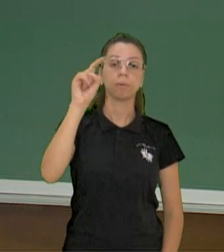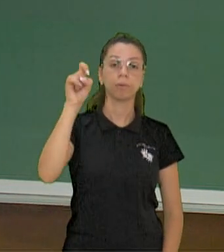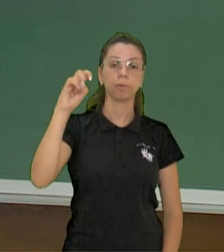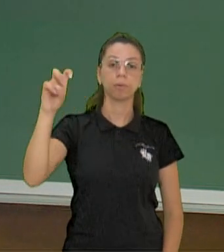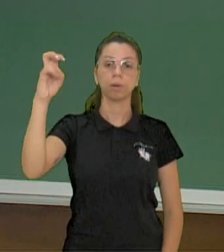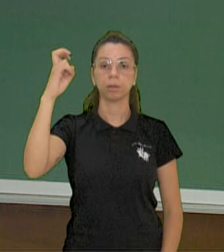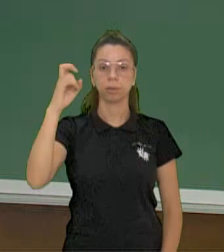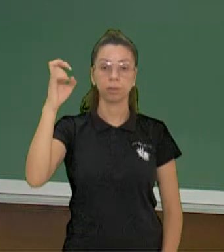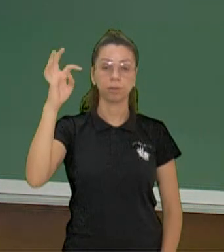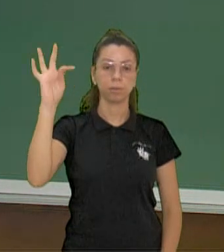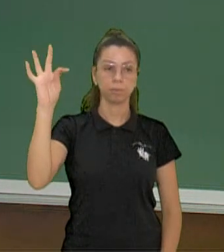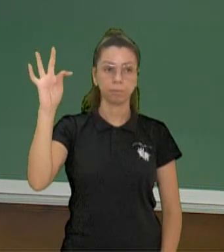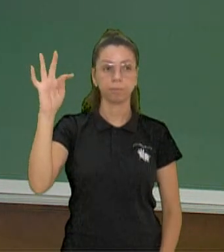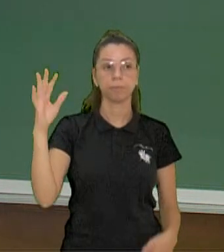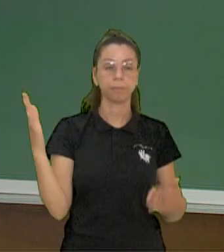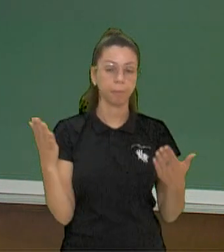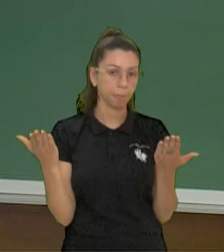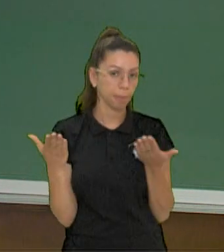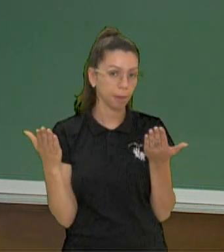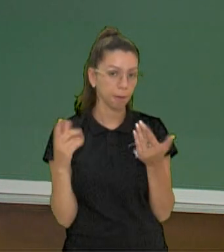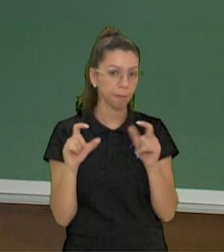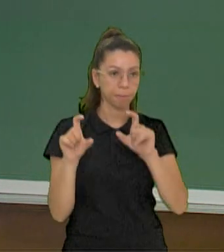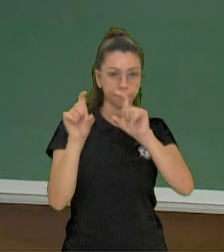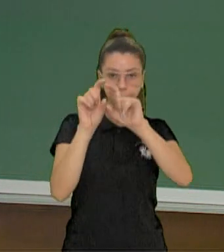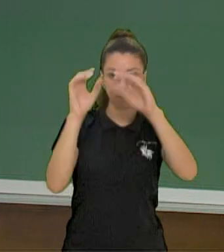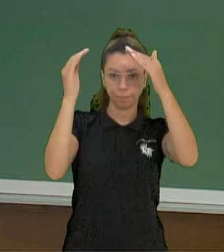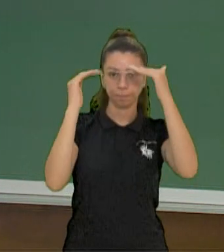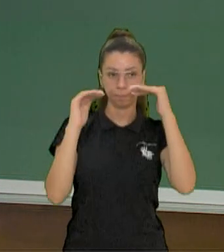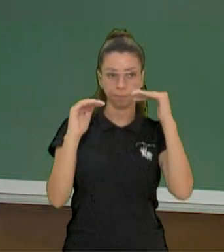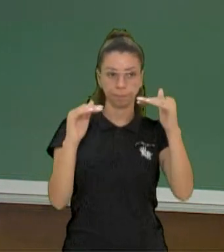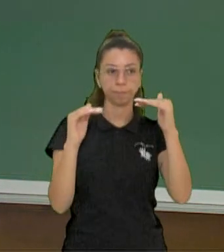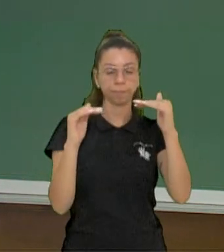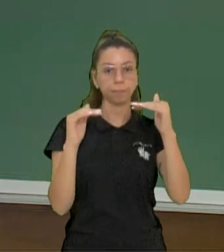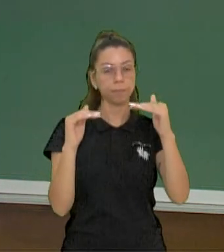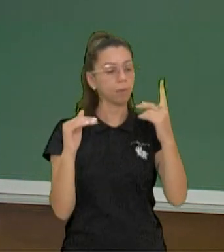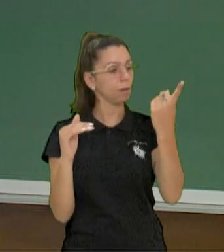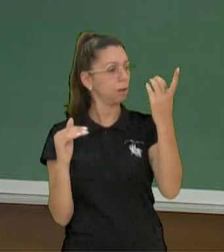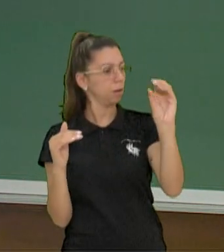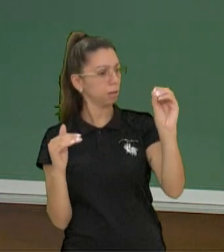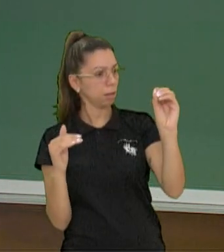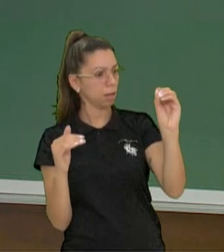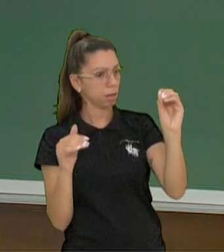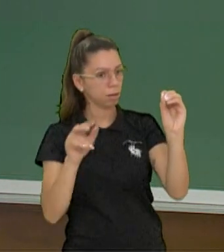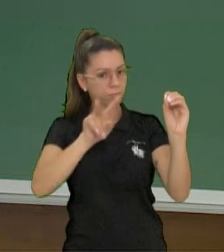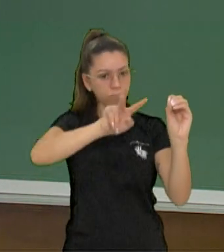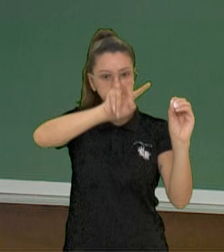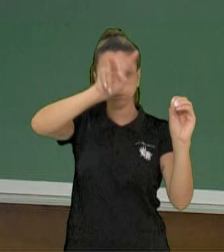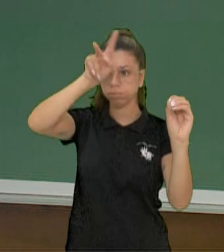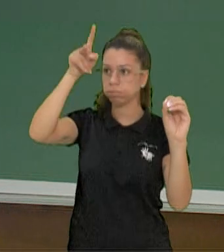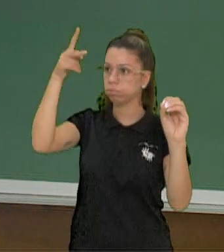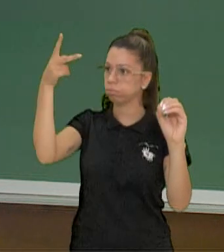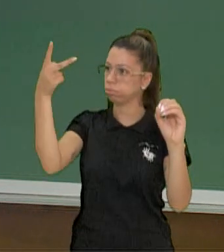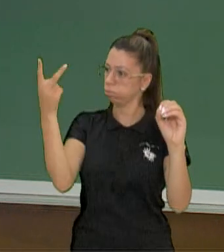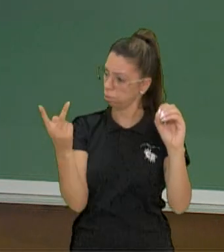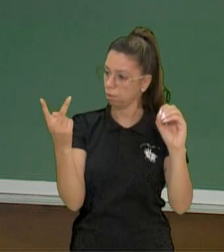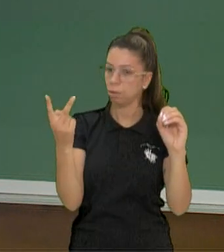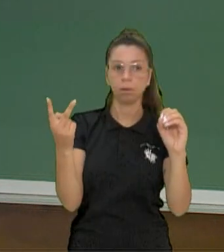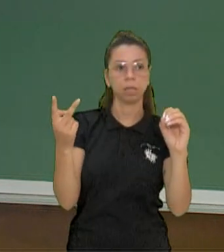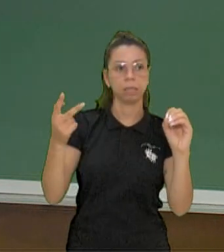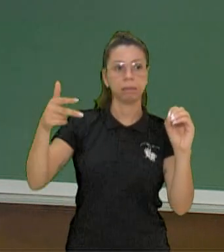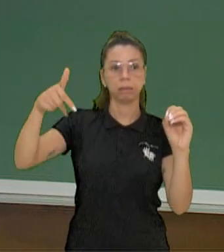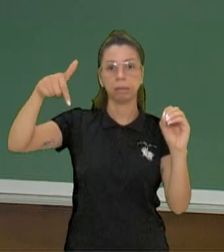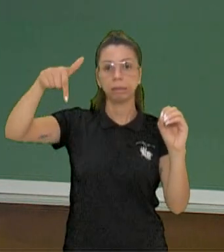Então aqui a gente tem sai de 10, vai para 7.290, quer dizer, em 4 horas. Né? Se